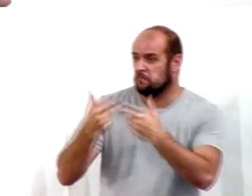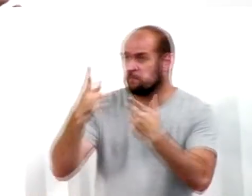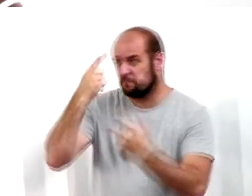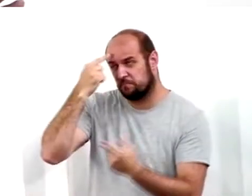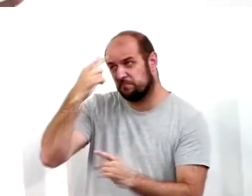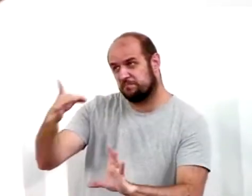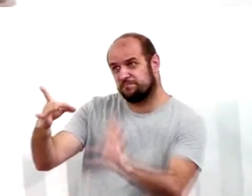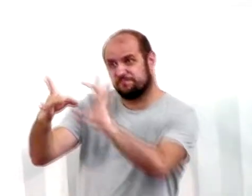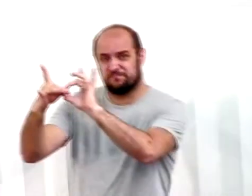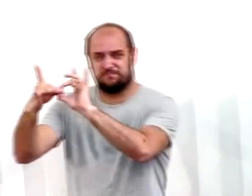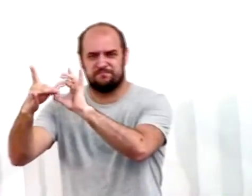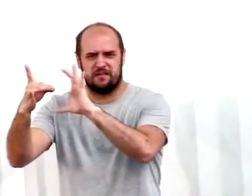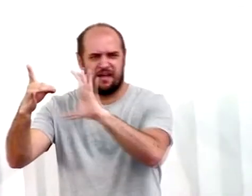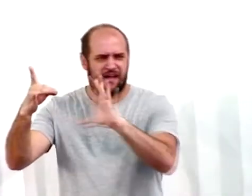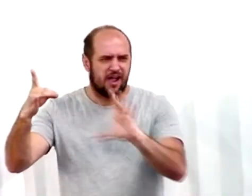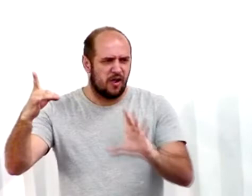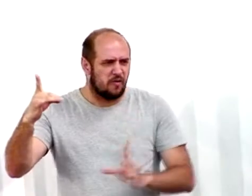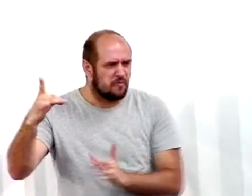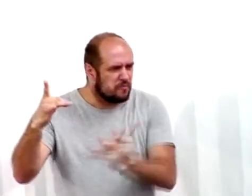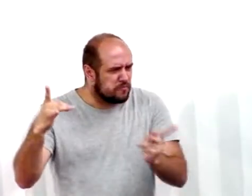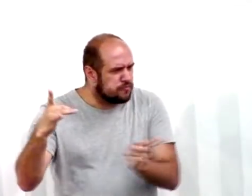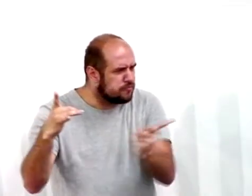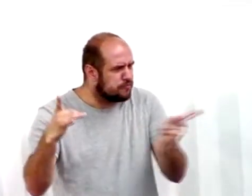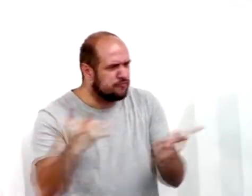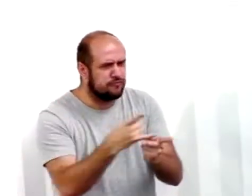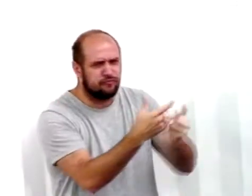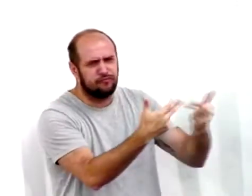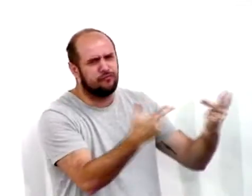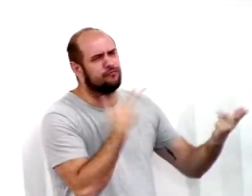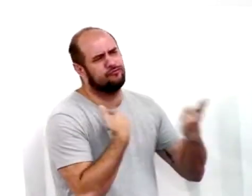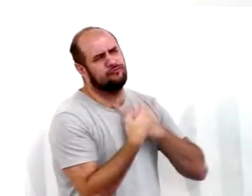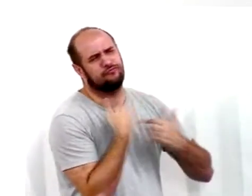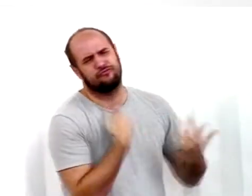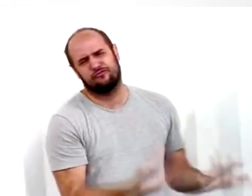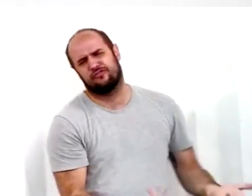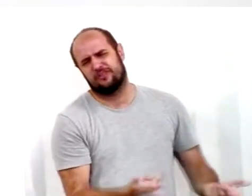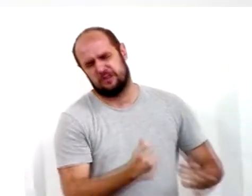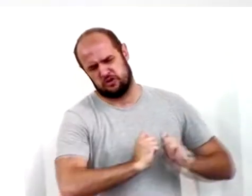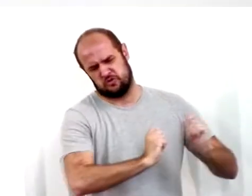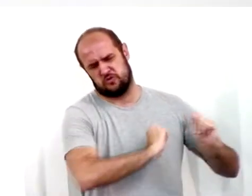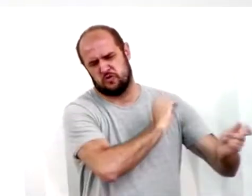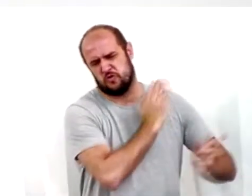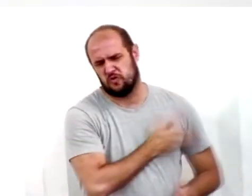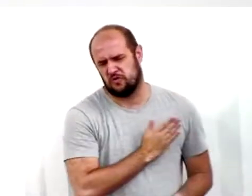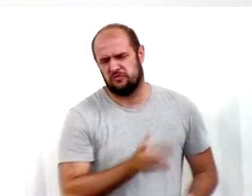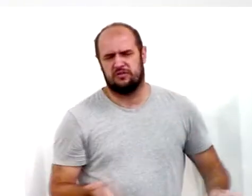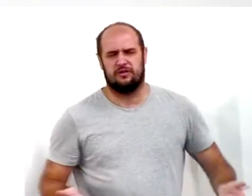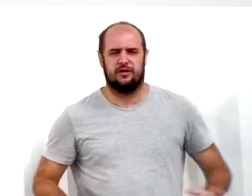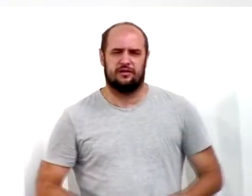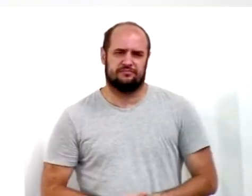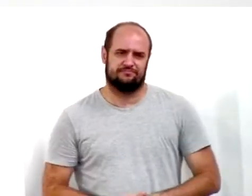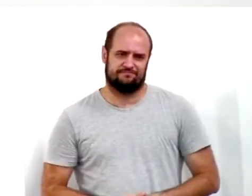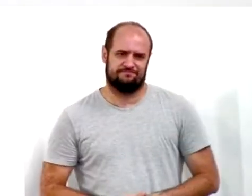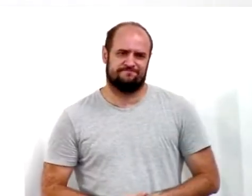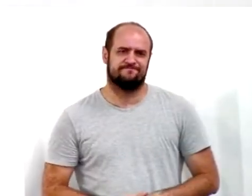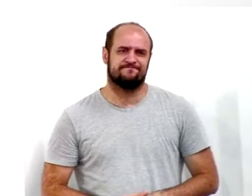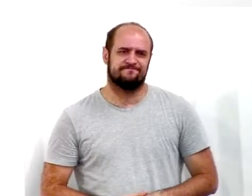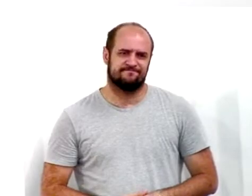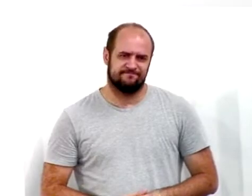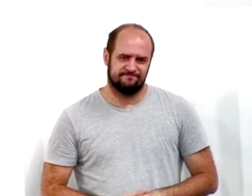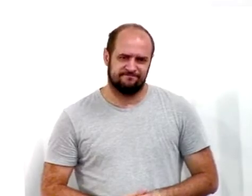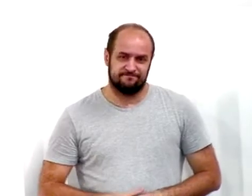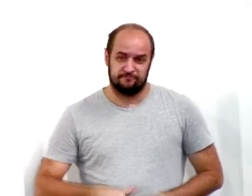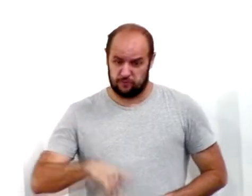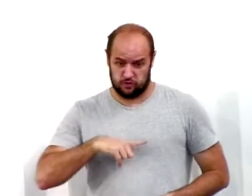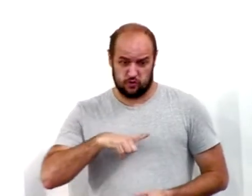de Deus e dando vazão a outros desejos que querem controlar o coração. Queridos, os autores do